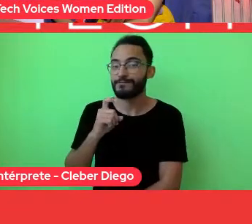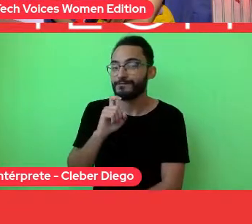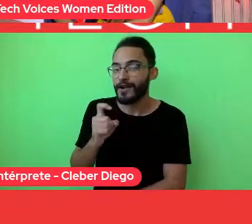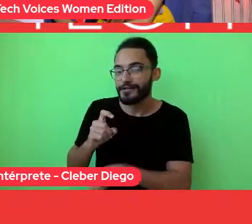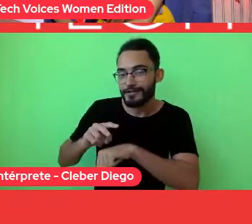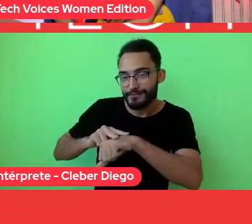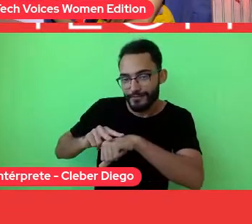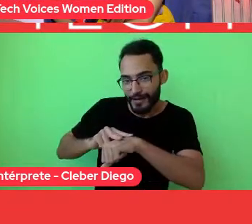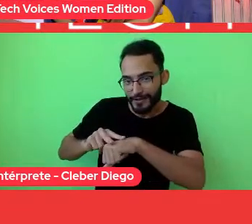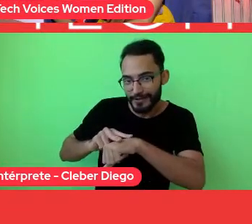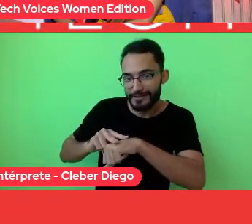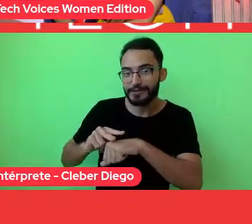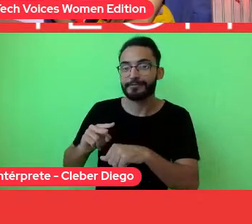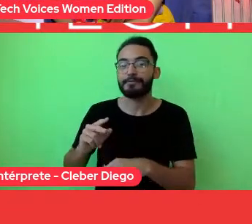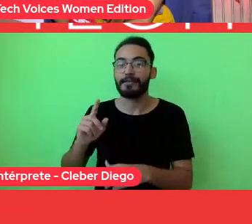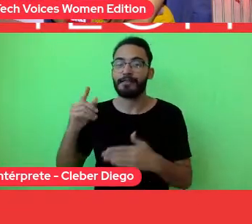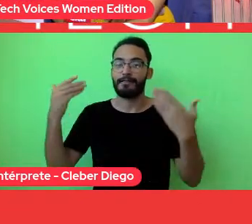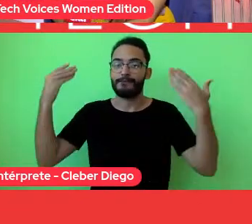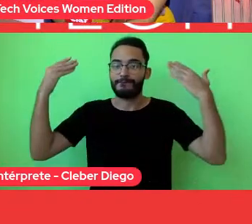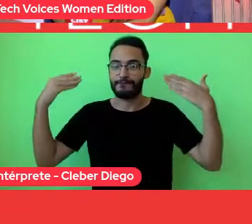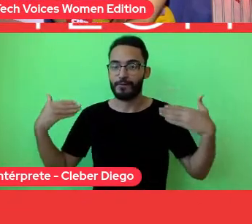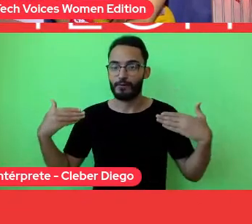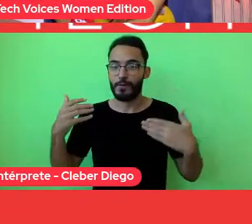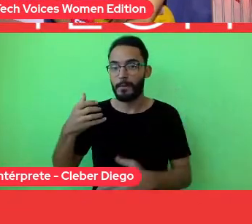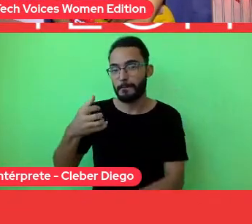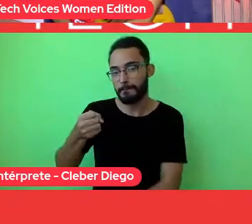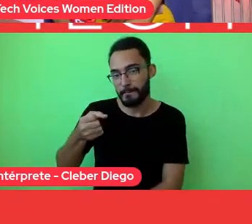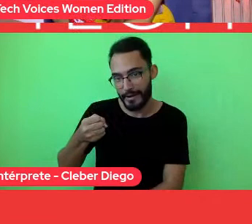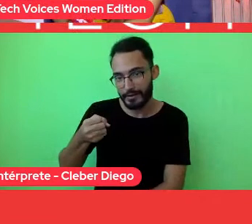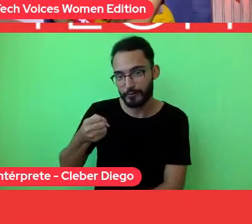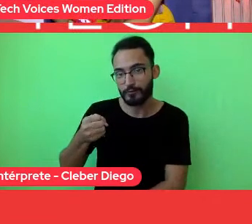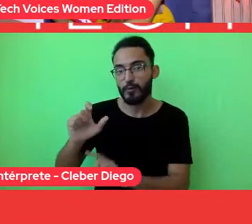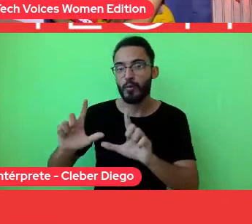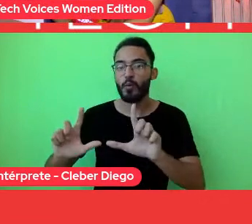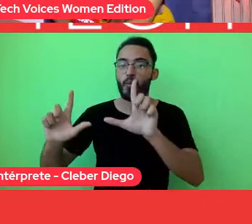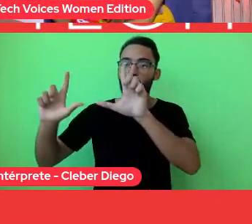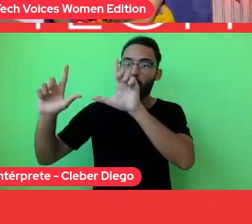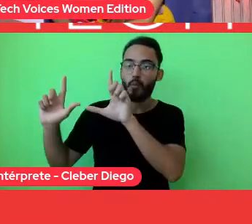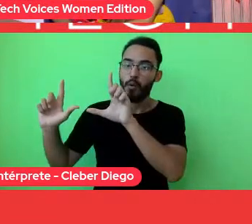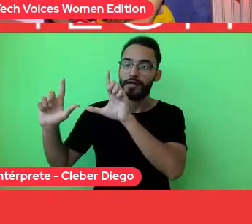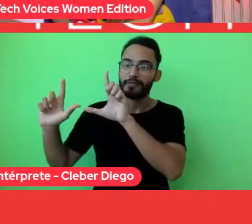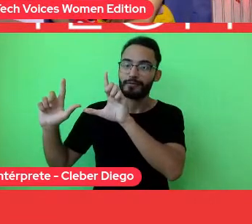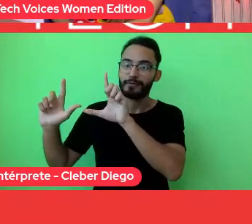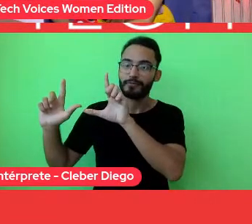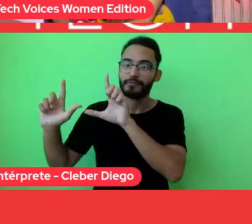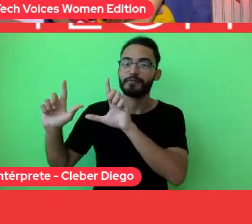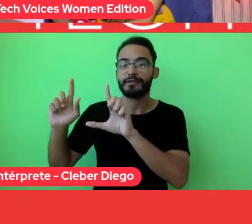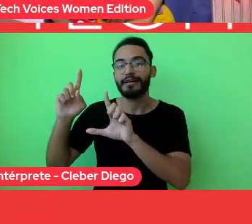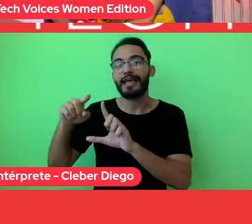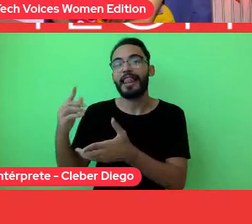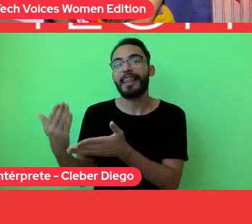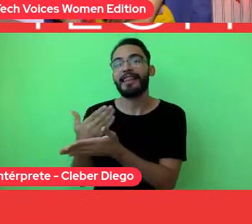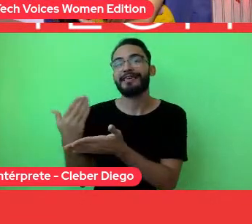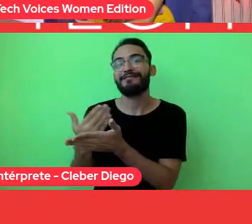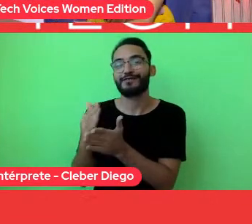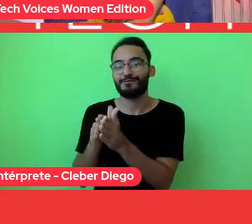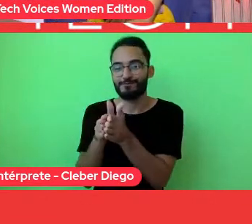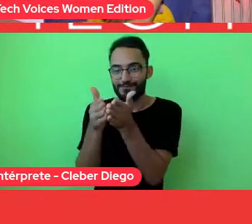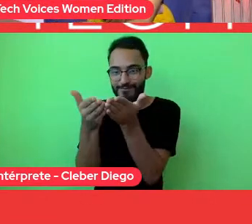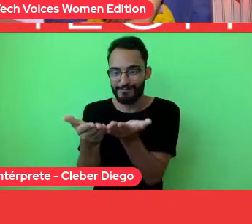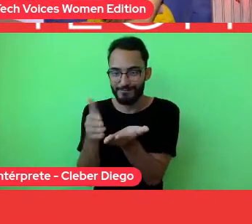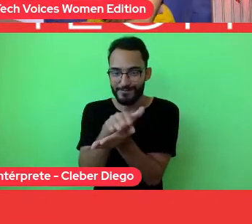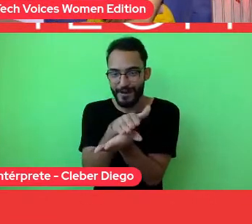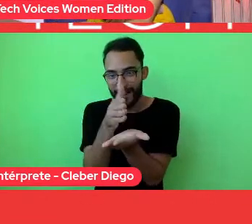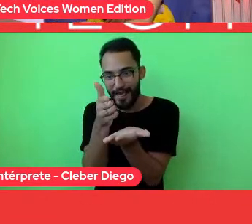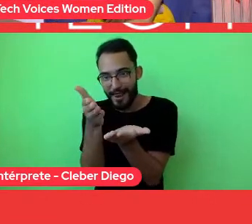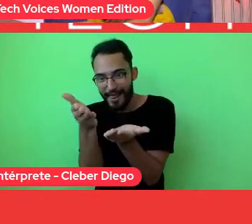e no fundo da minha tela tem uma parede branca e um quadro de livro. Nem todo mundo está